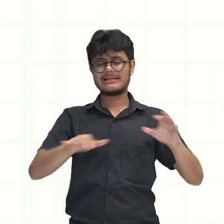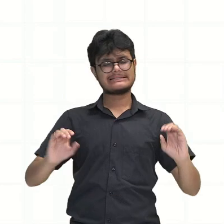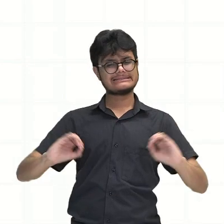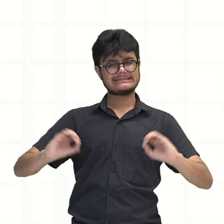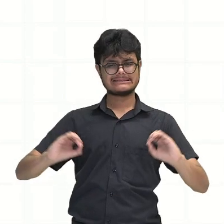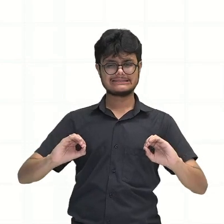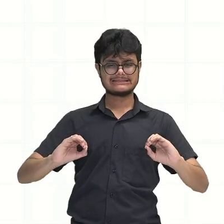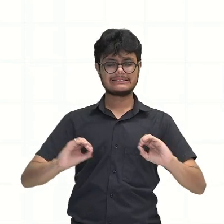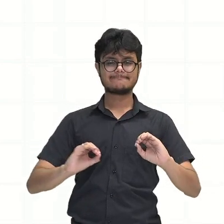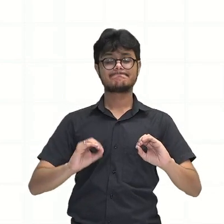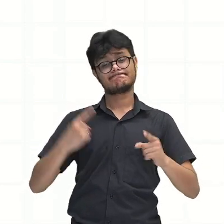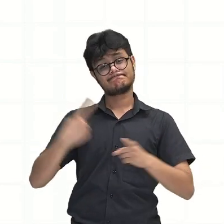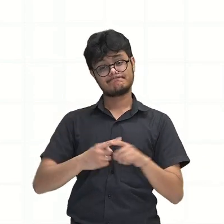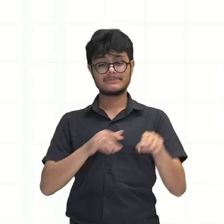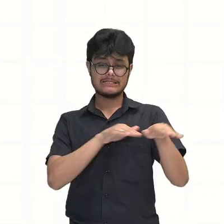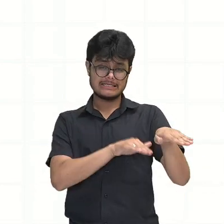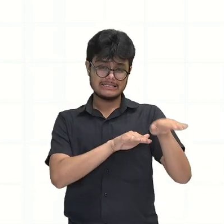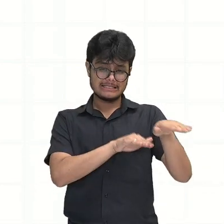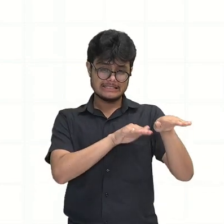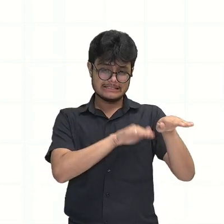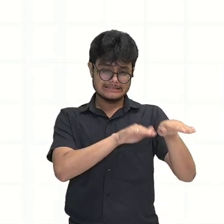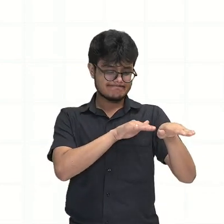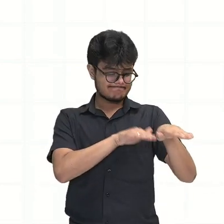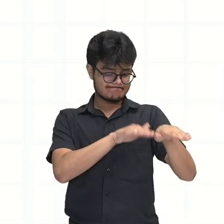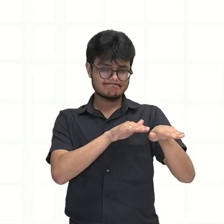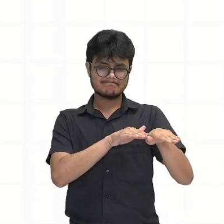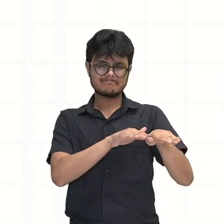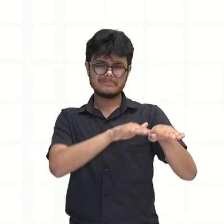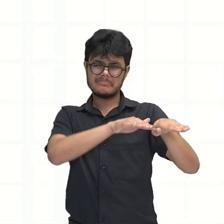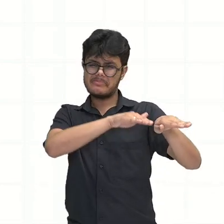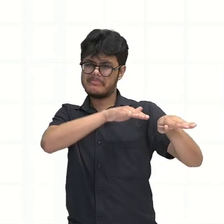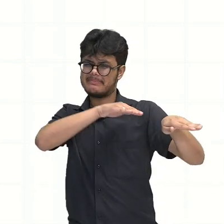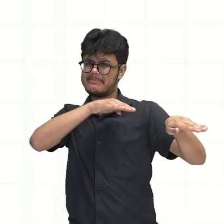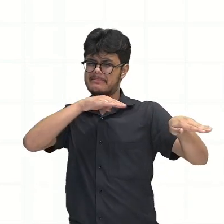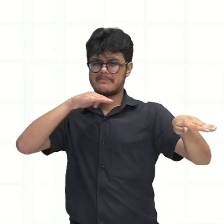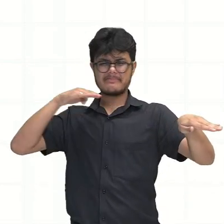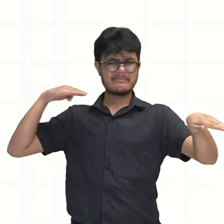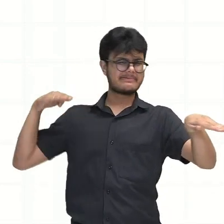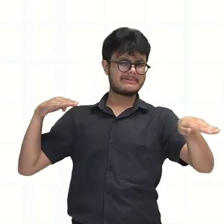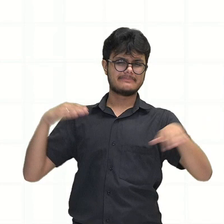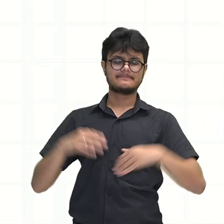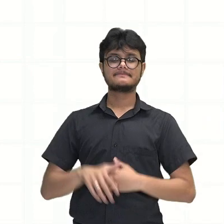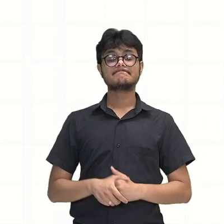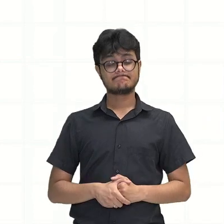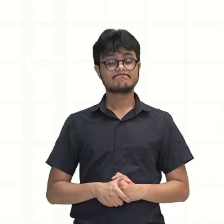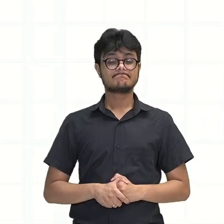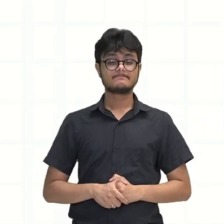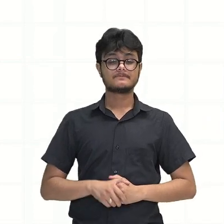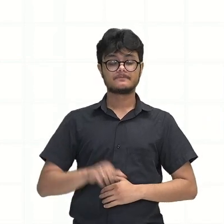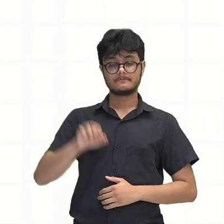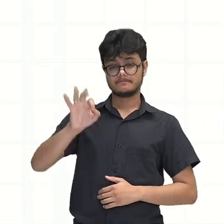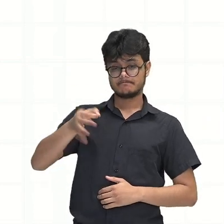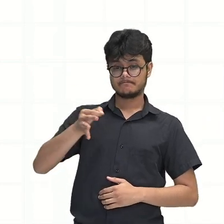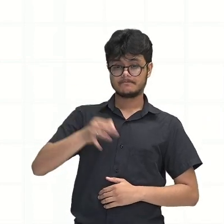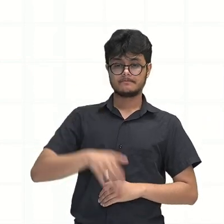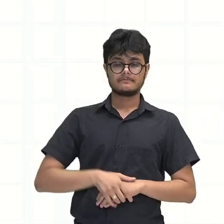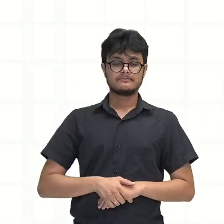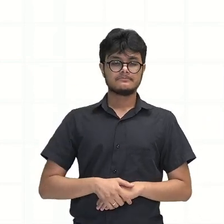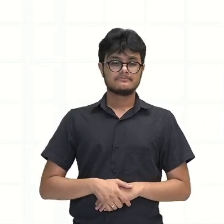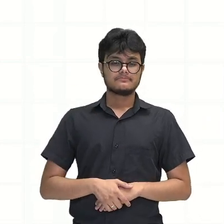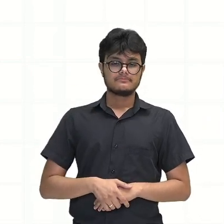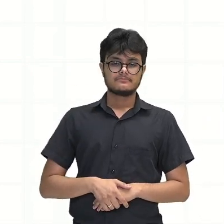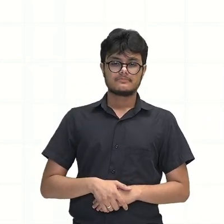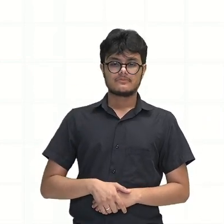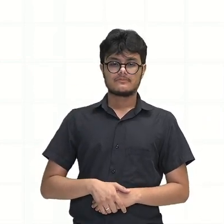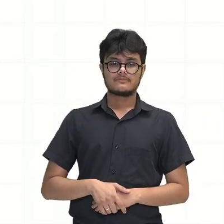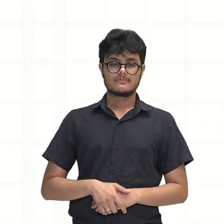com o seu carro, por quê? Porque nós temos aí engarrafamentos intermináveis, né? Como consequência